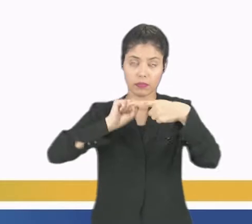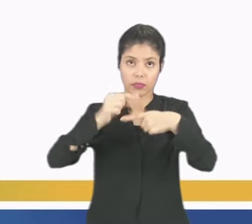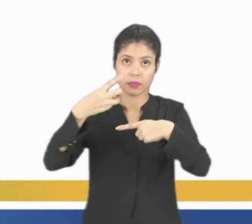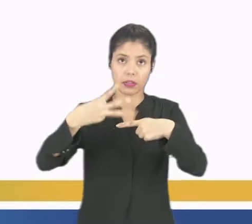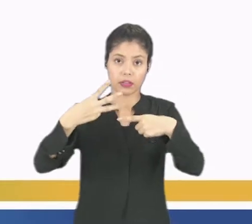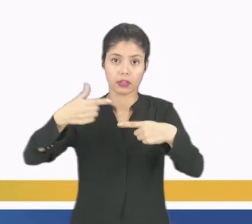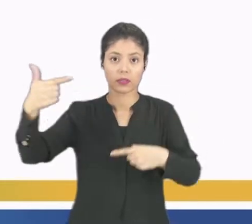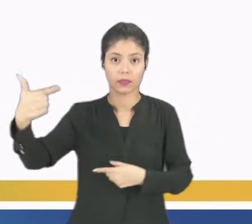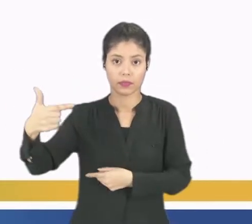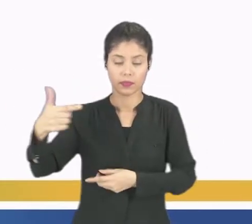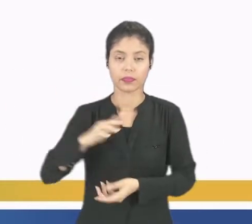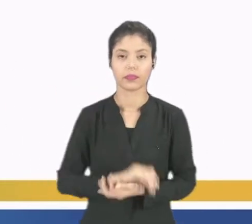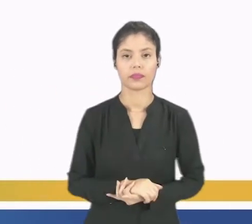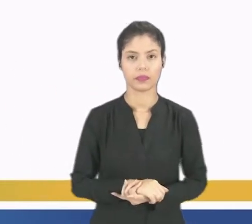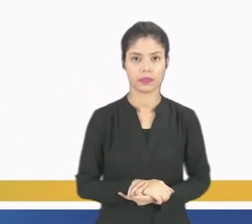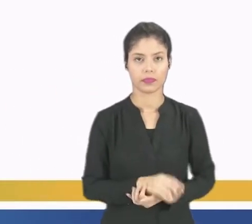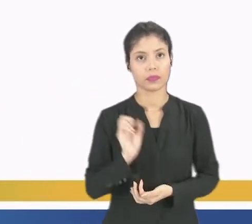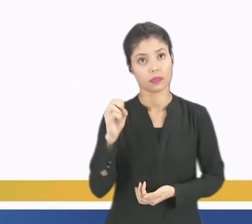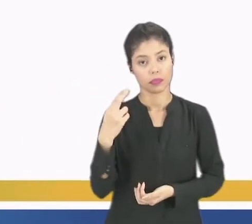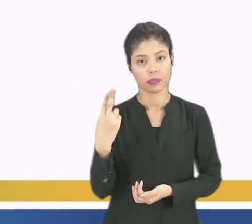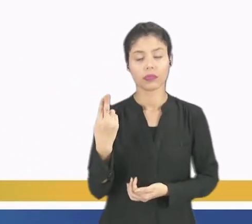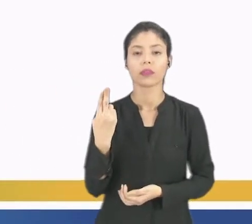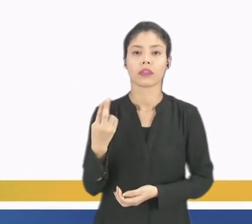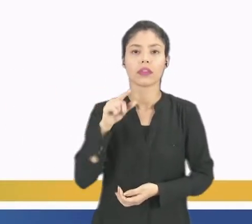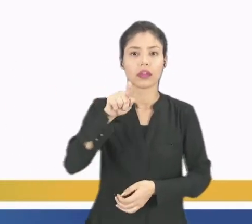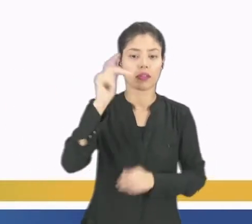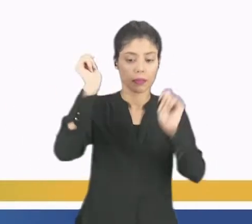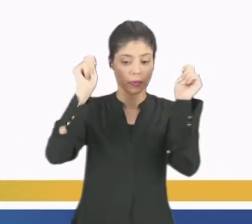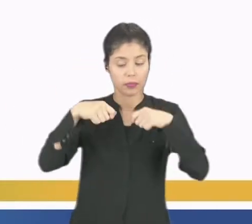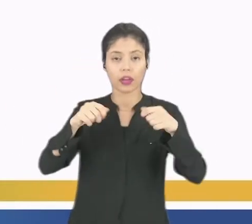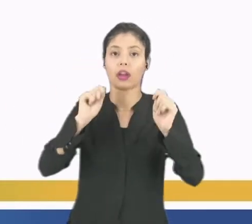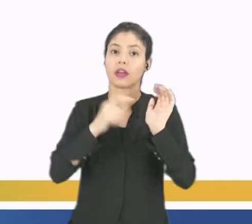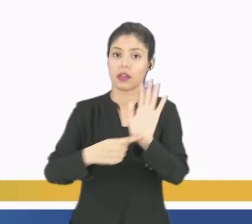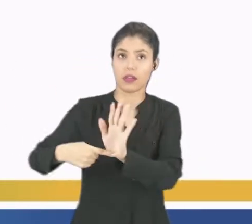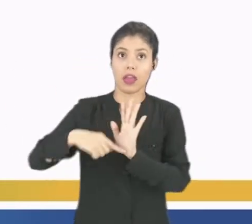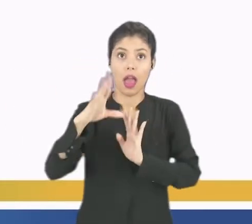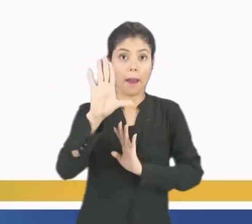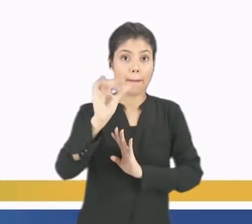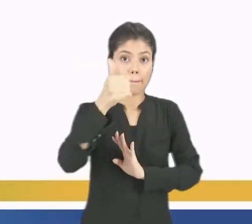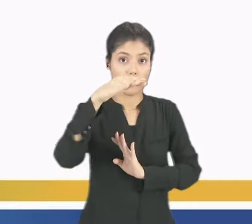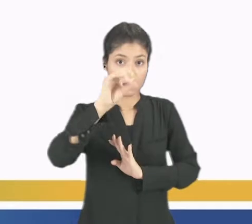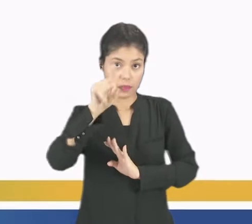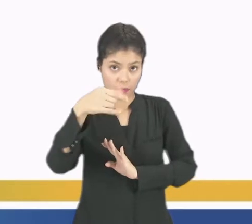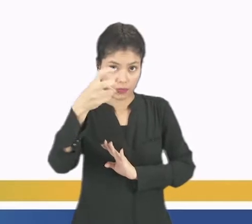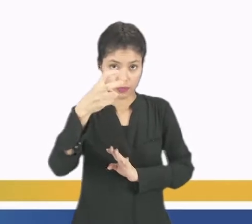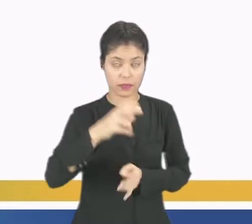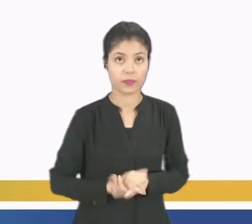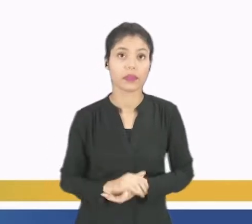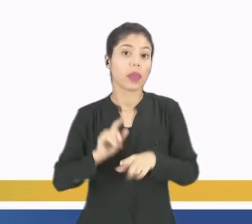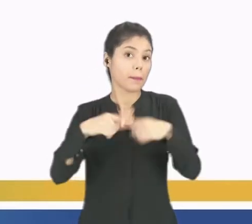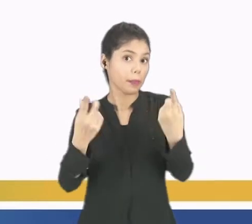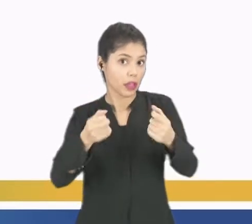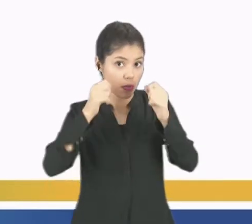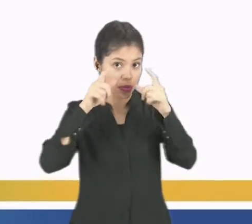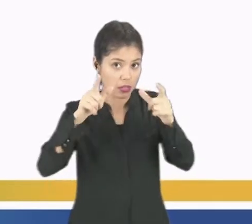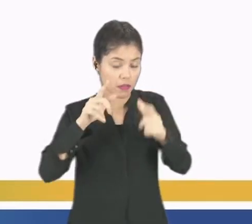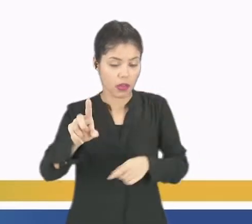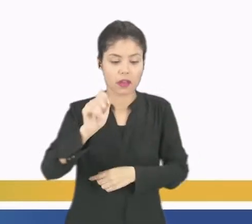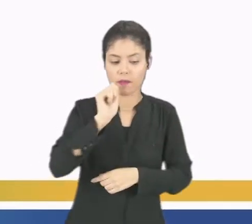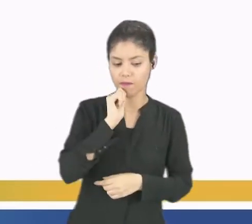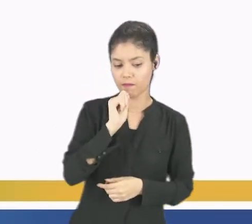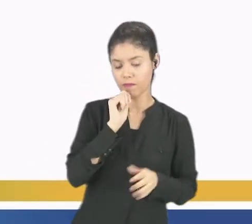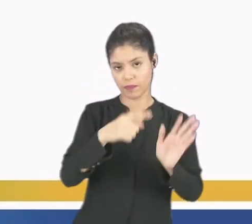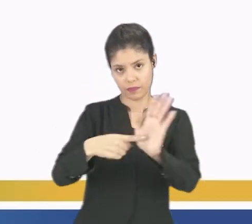3, temos aí 2. Ou seja, essa probabilidade equivale a meio. Porém, você deve observar que além